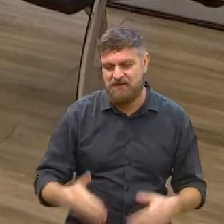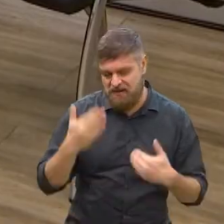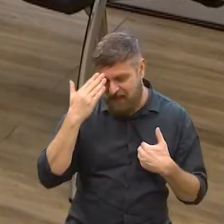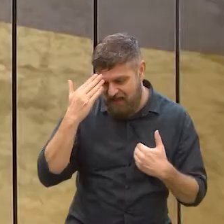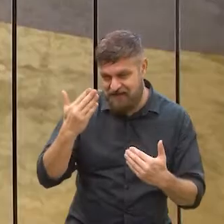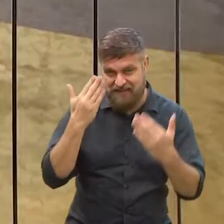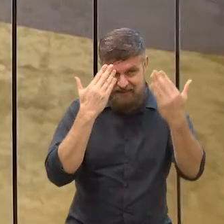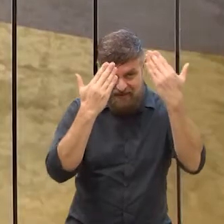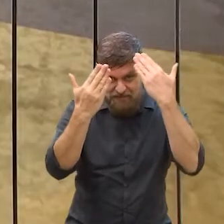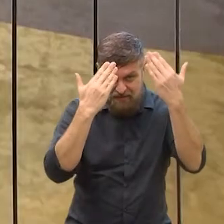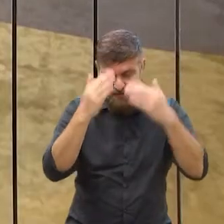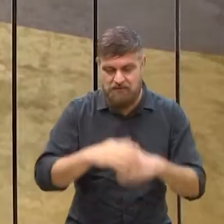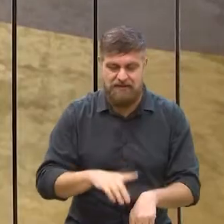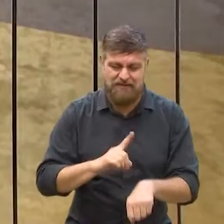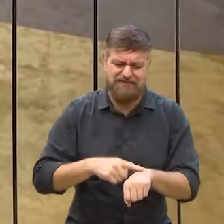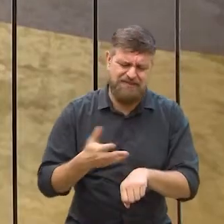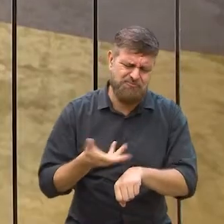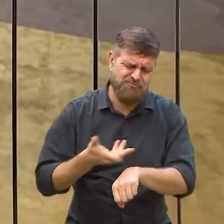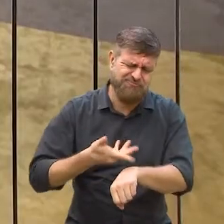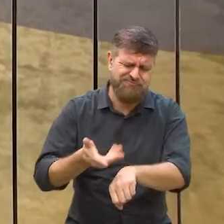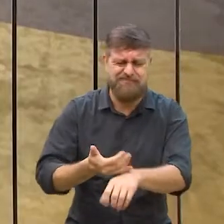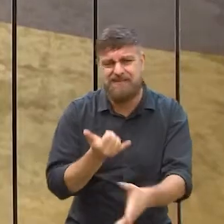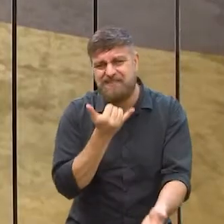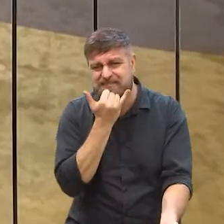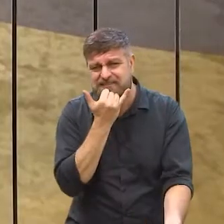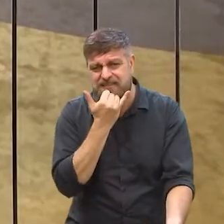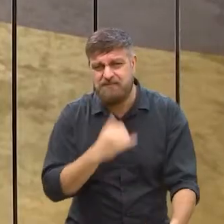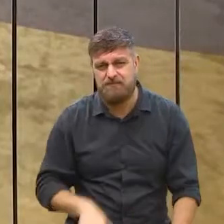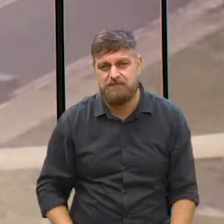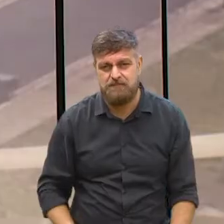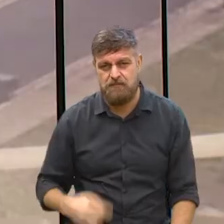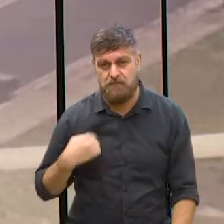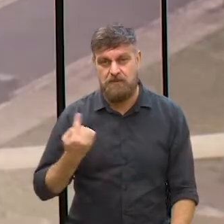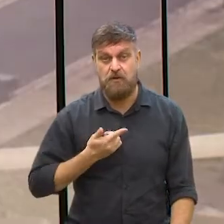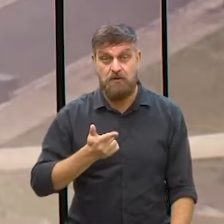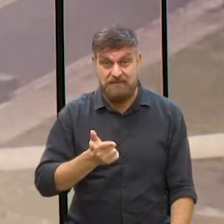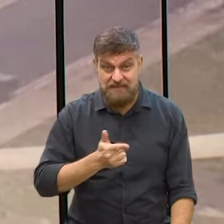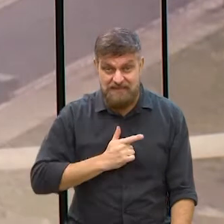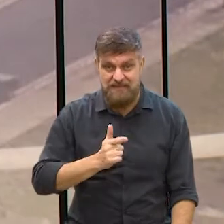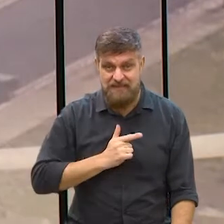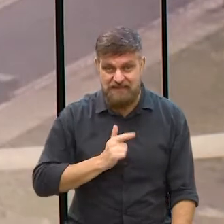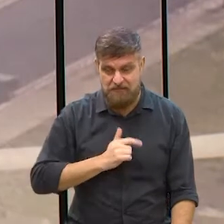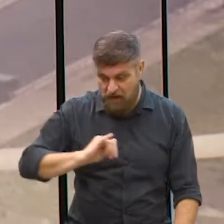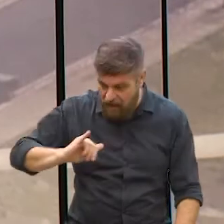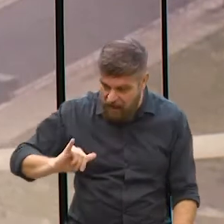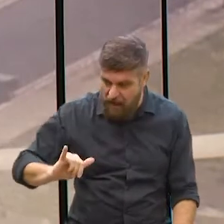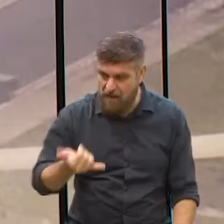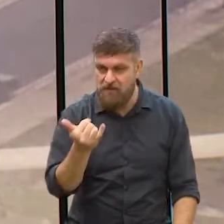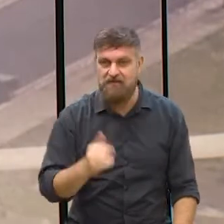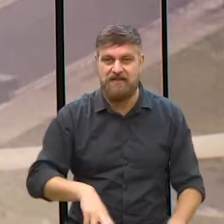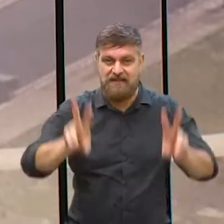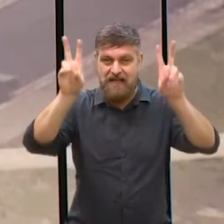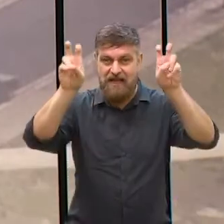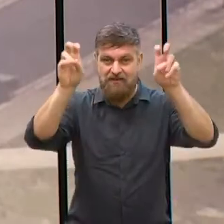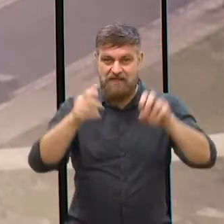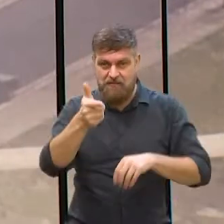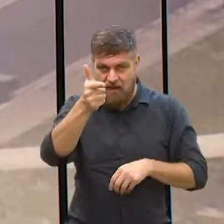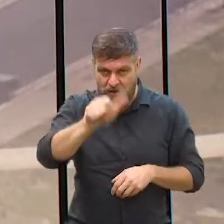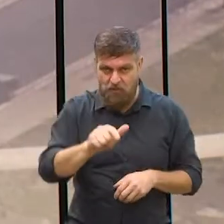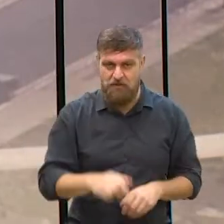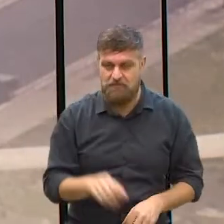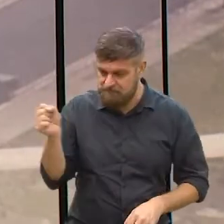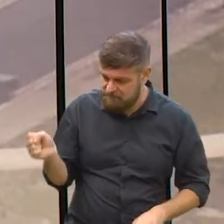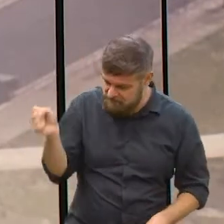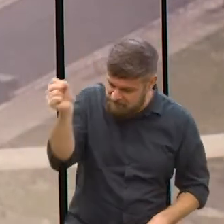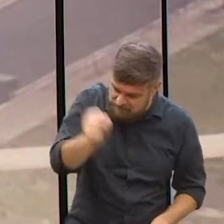aqui hoje. Eu sei que o tempo foi curto, mas nós temos outras oportunidades com outros temas que com